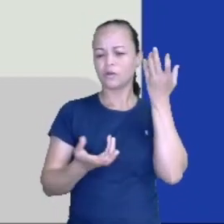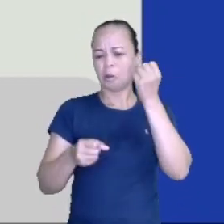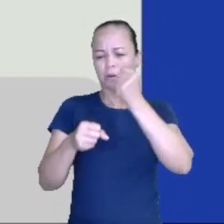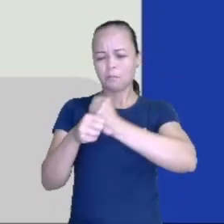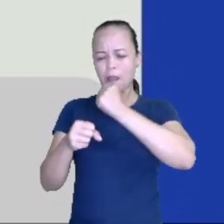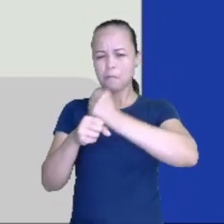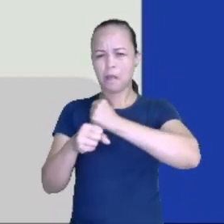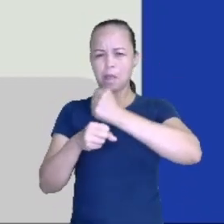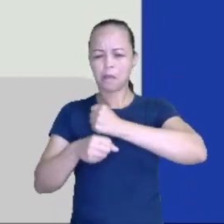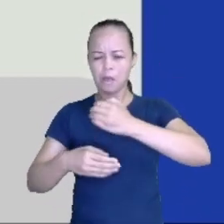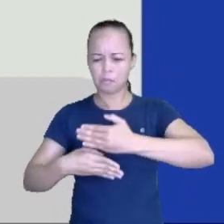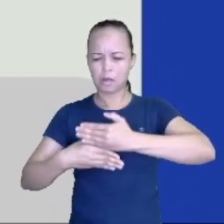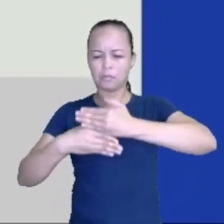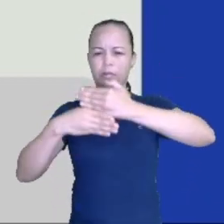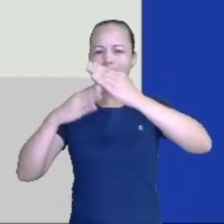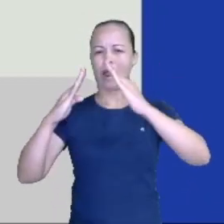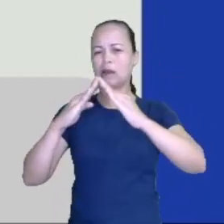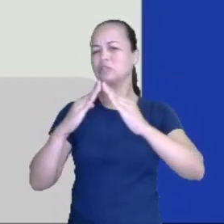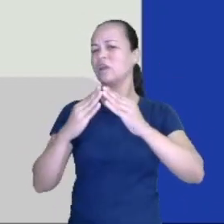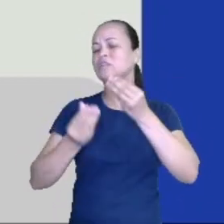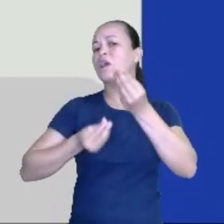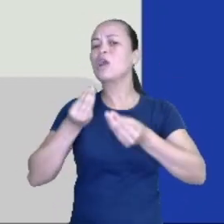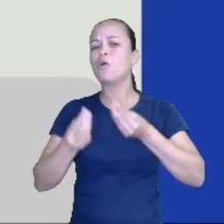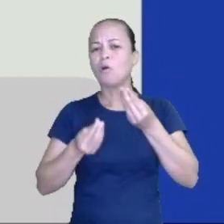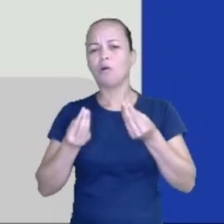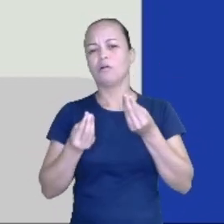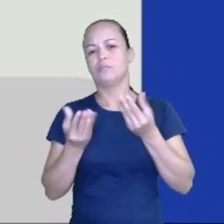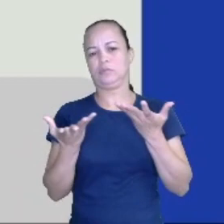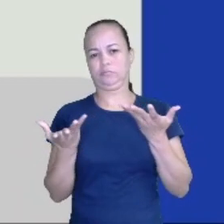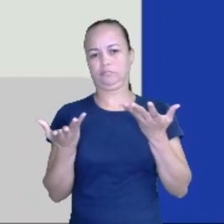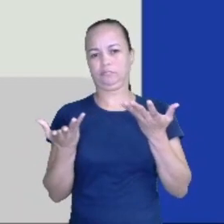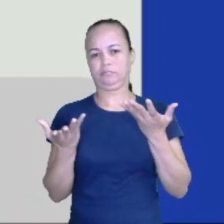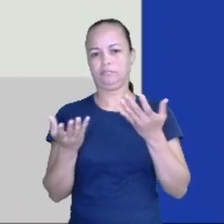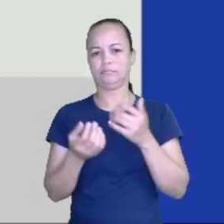construíam as suas casas? Elas moravam onde? Como?